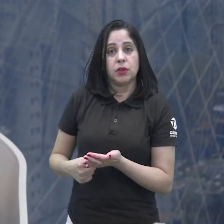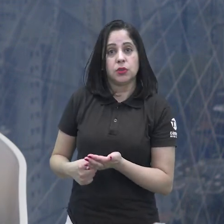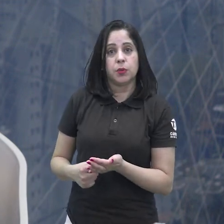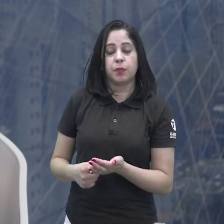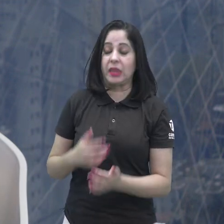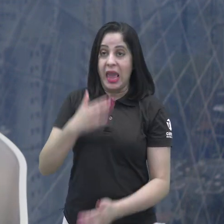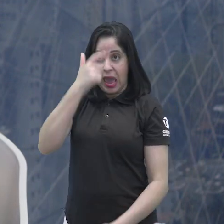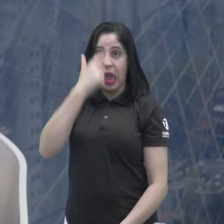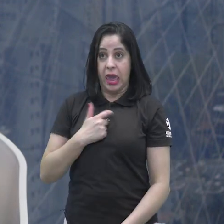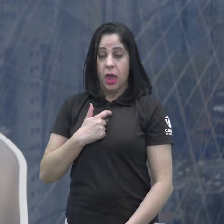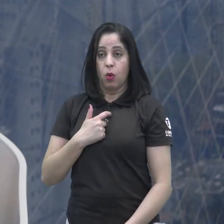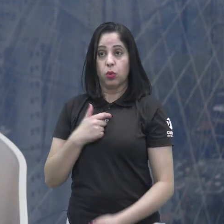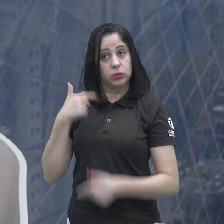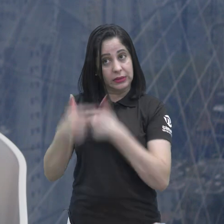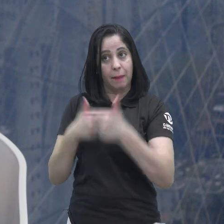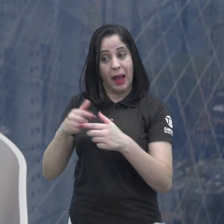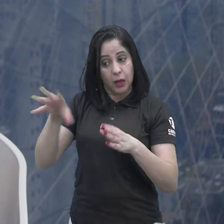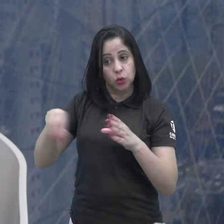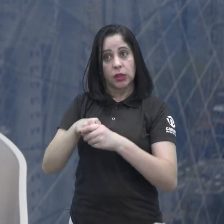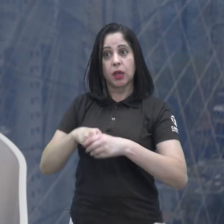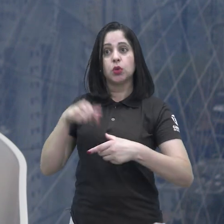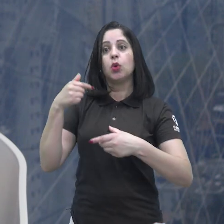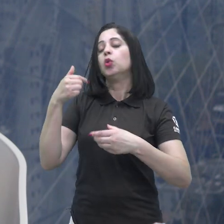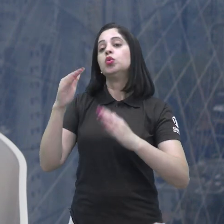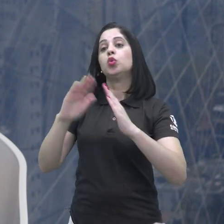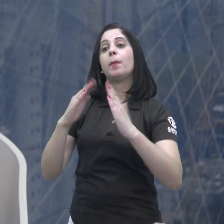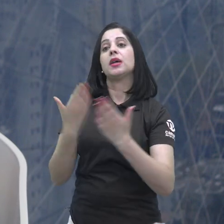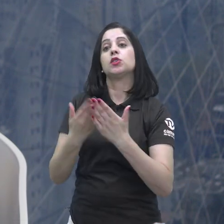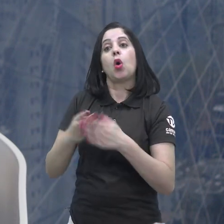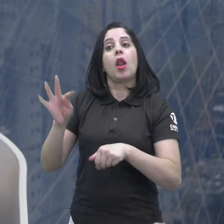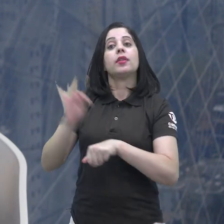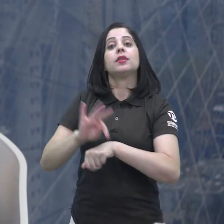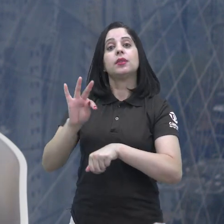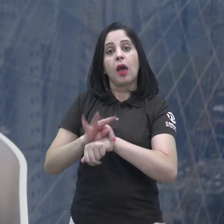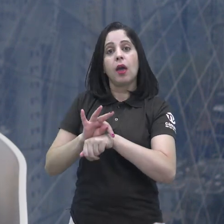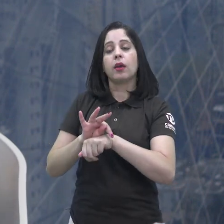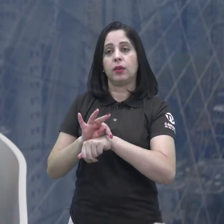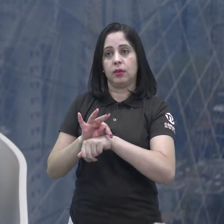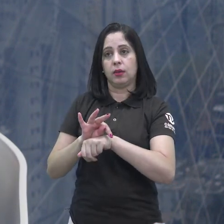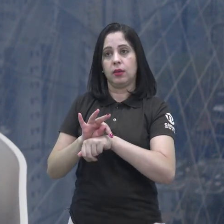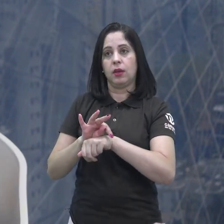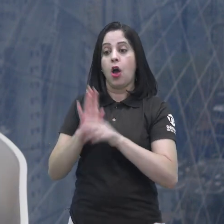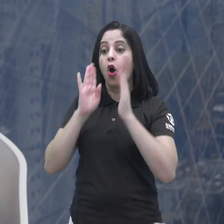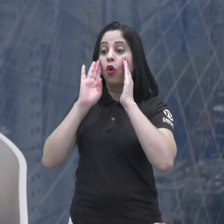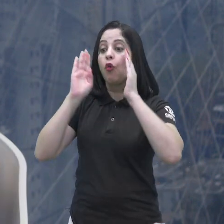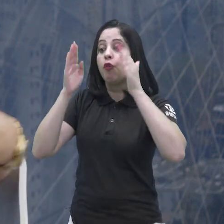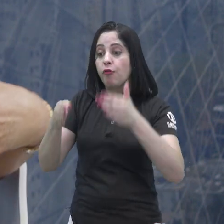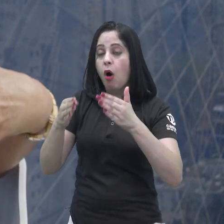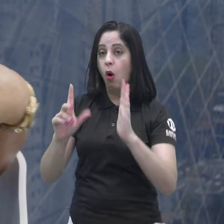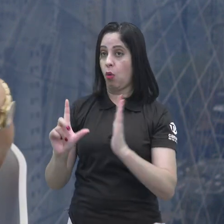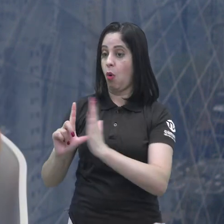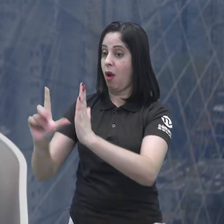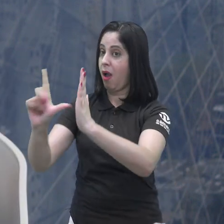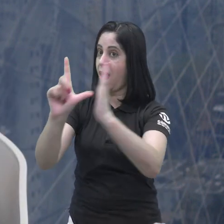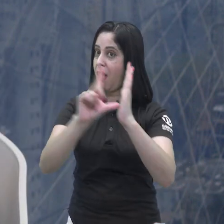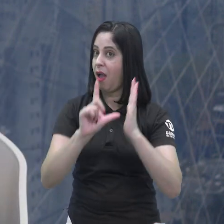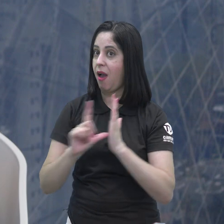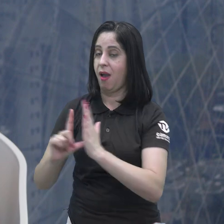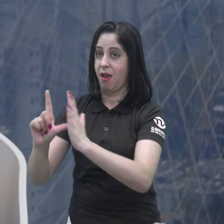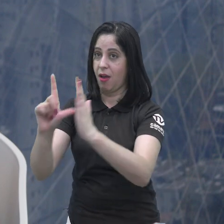estou numa escola técnica, por exemplo, que ela faz parte de um setor, né? Qual é esse setor? O setor comércio. Então, esse